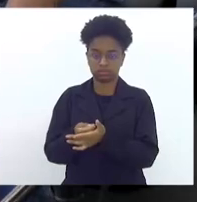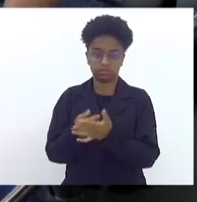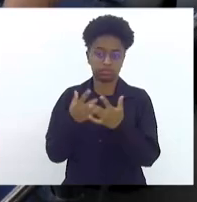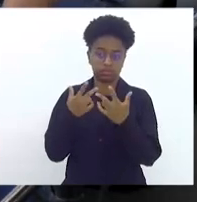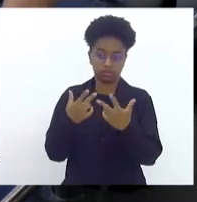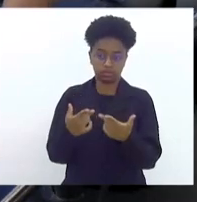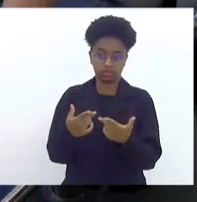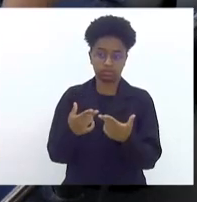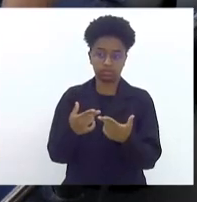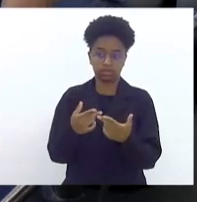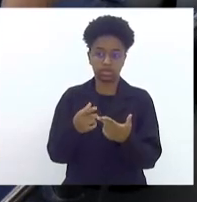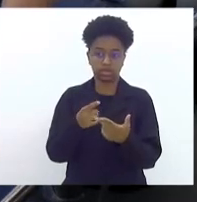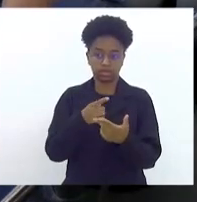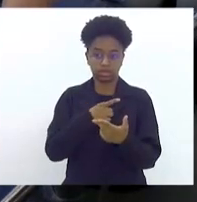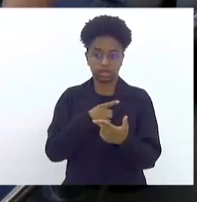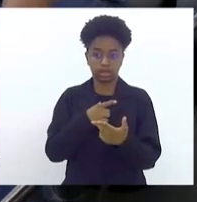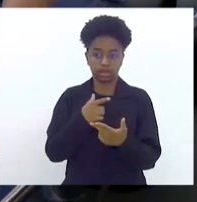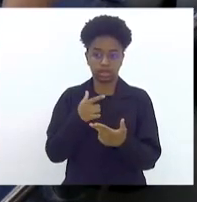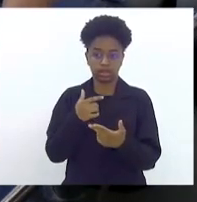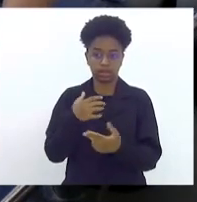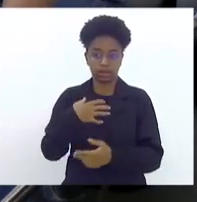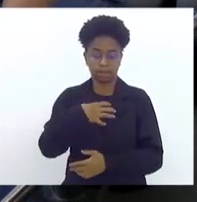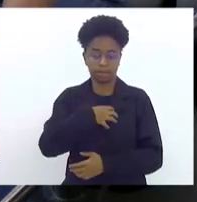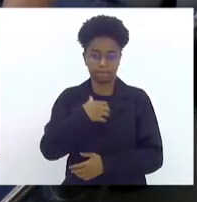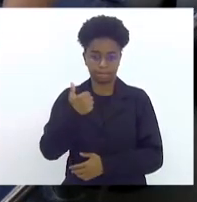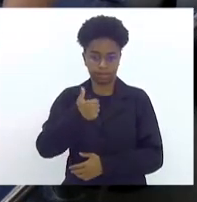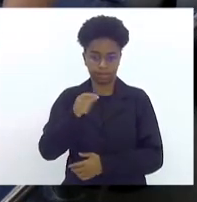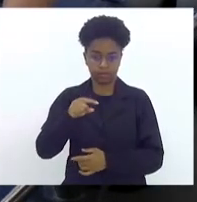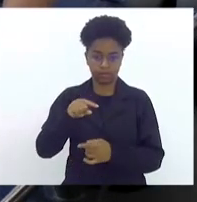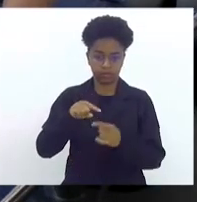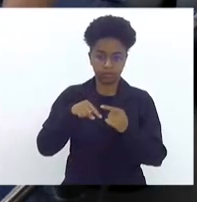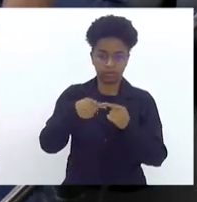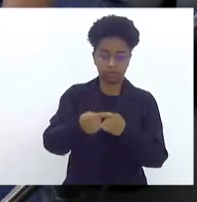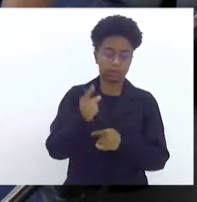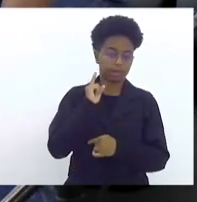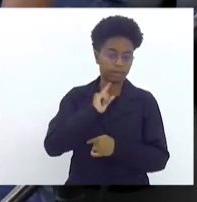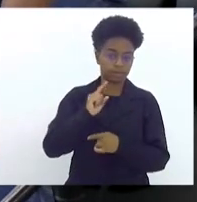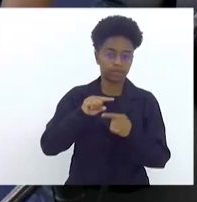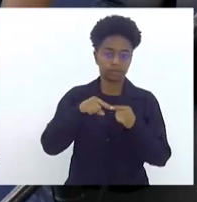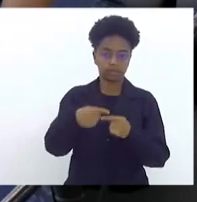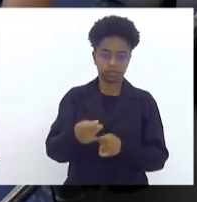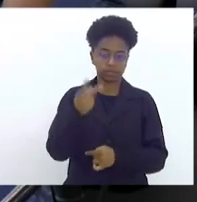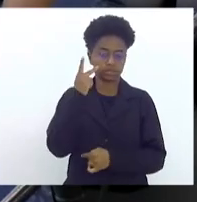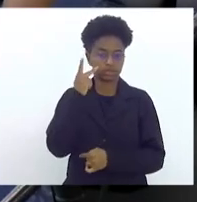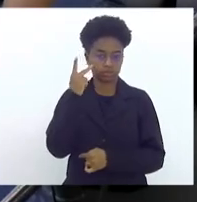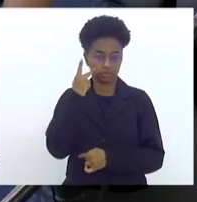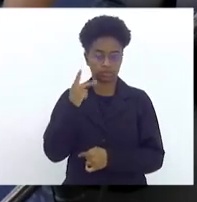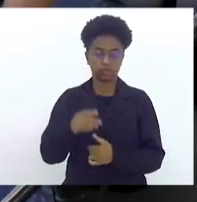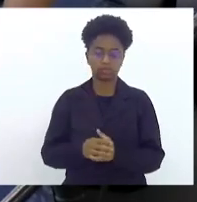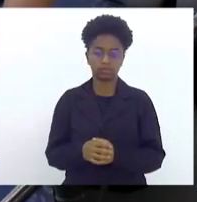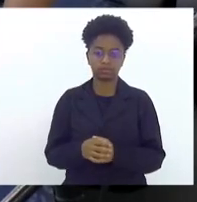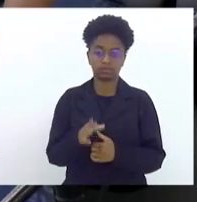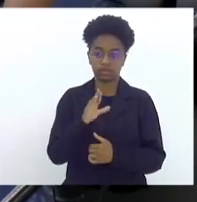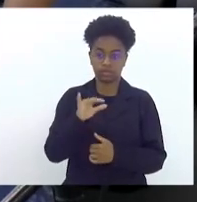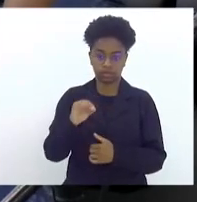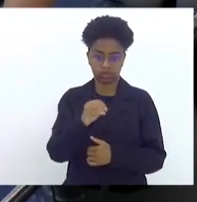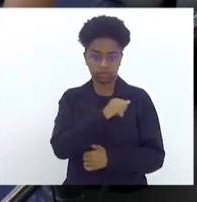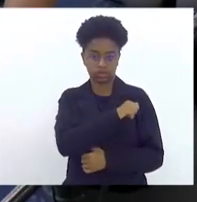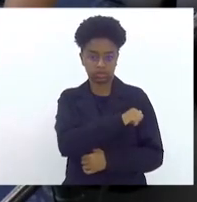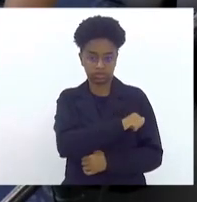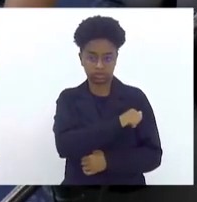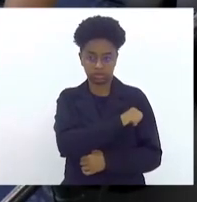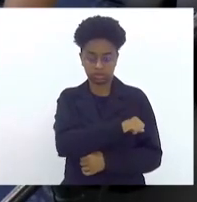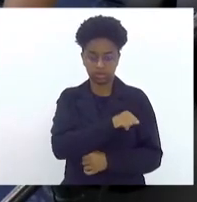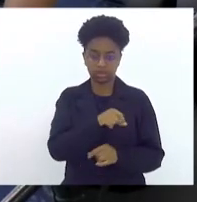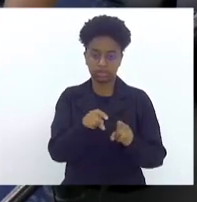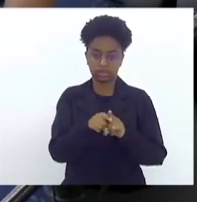Michele baiano foi a primeira a fazer depois na sequência Mineiro e São Paulo São Paulo acabou de fechar uma coisa Ministério Público de São Paulo paga um valor e é